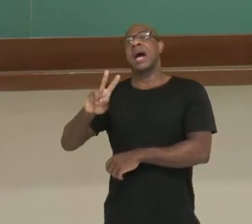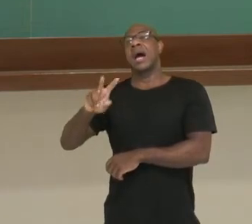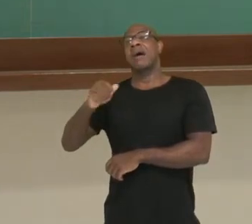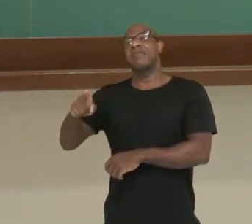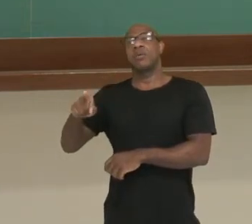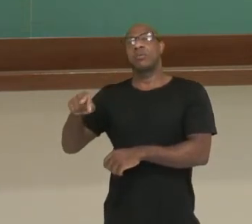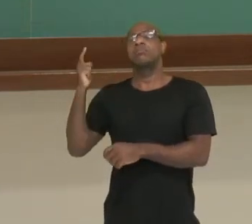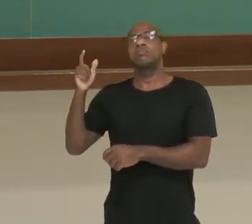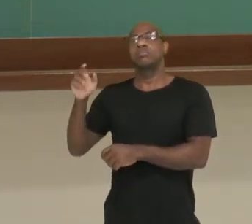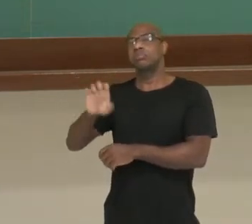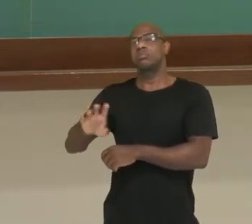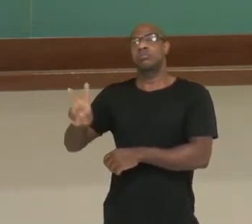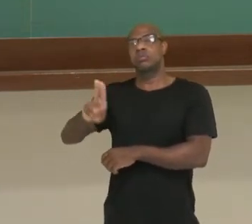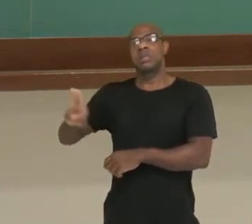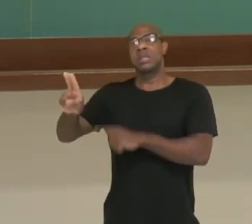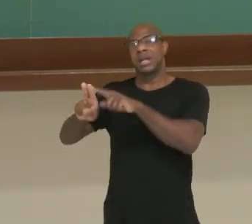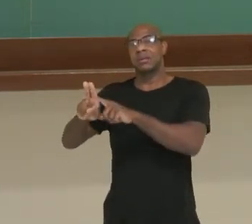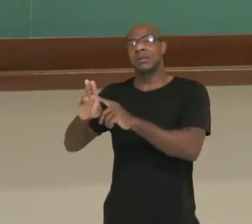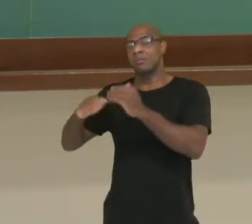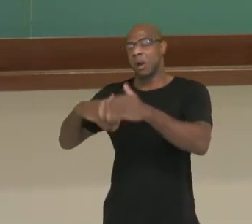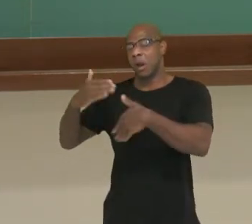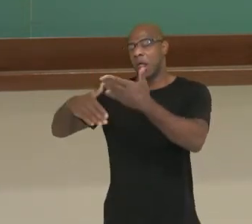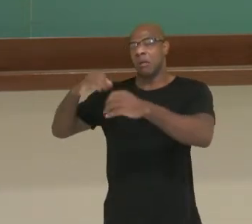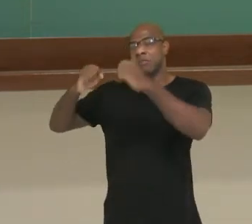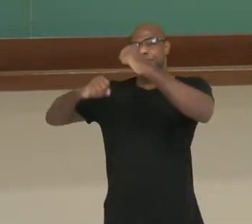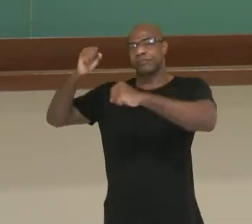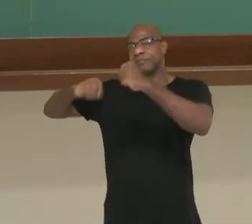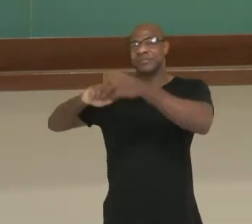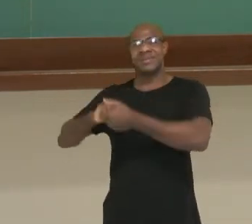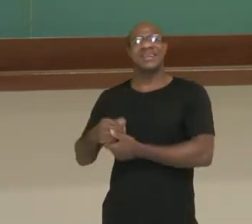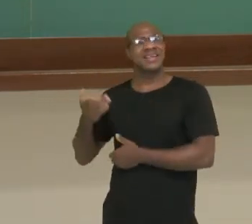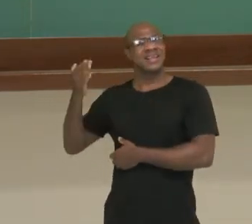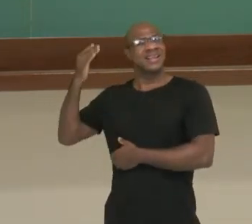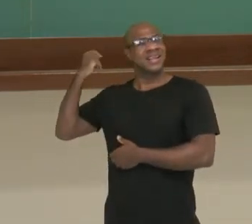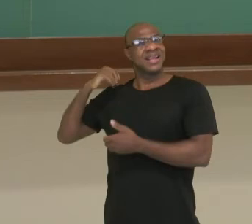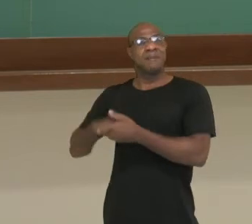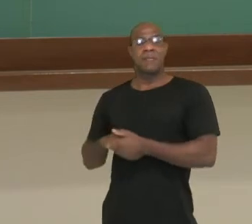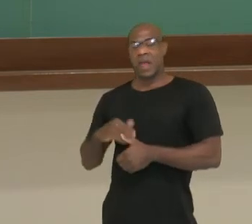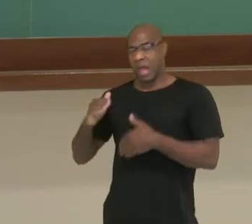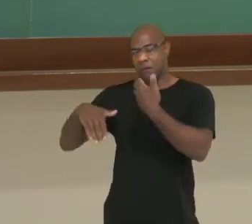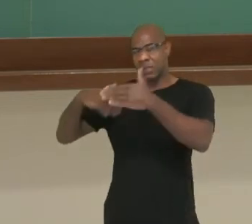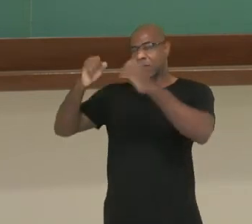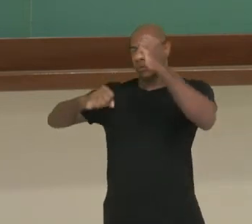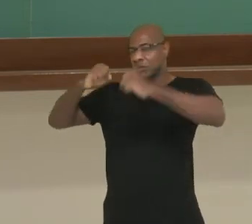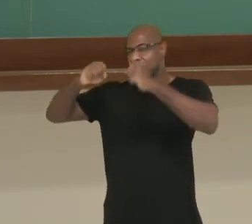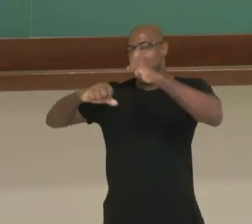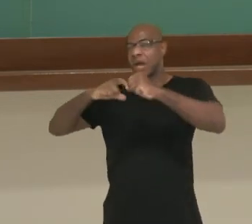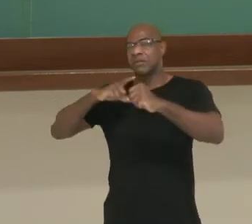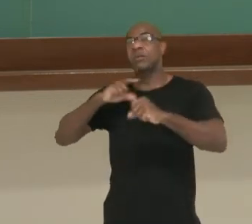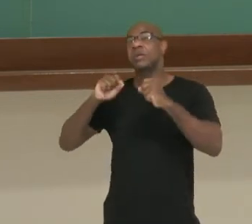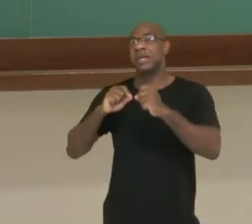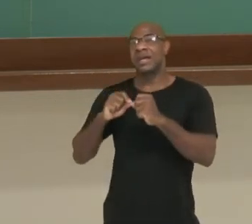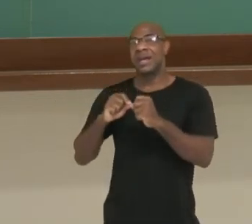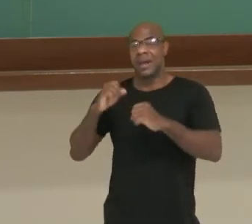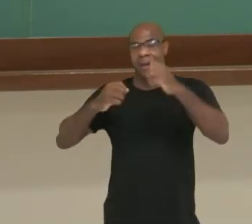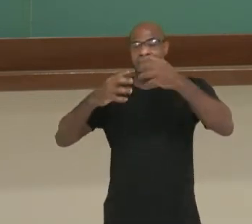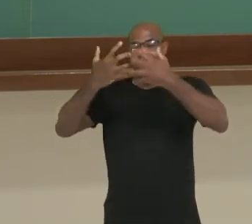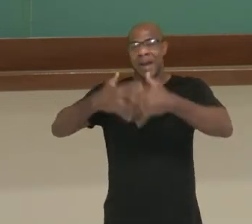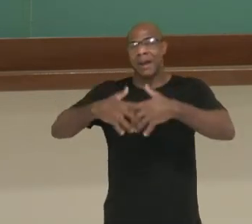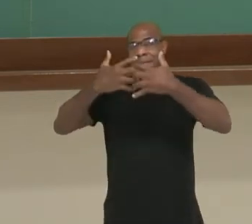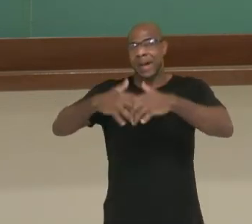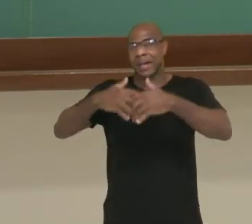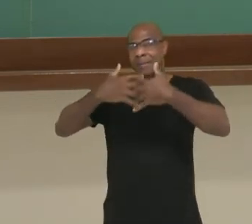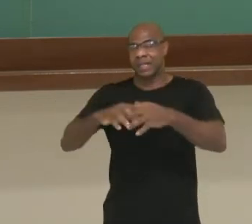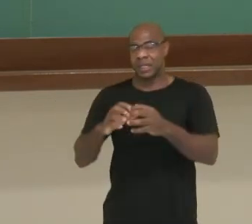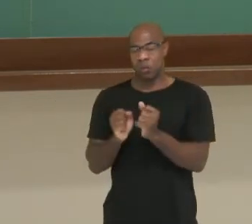Revolução Industrial nós tivemos o surgimento das máquinas a vapor e a proliferação delas pela